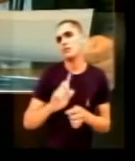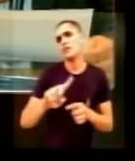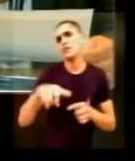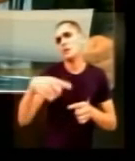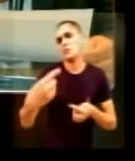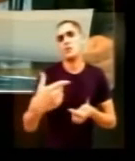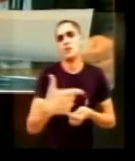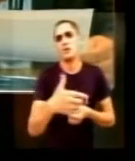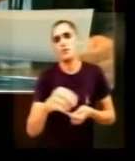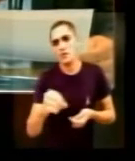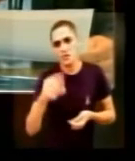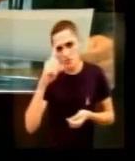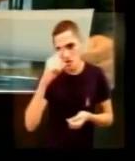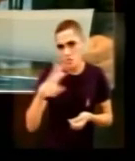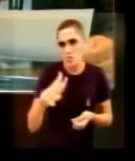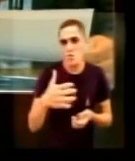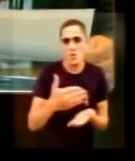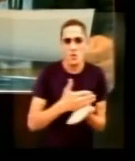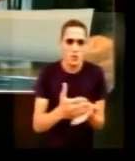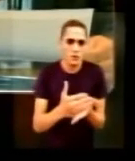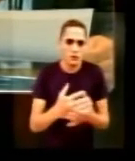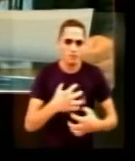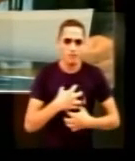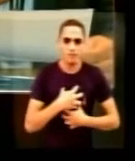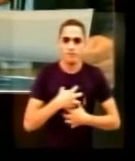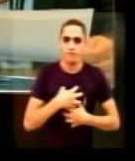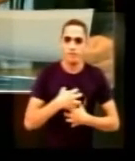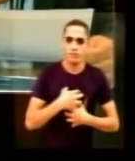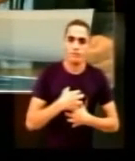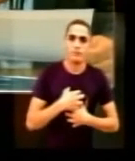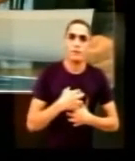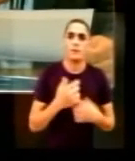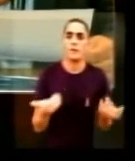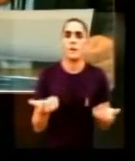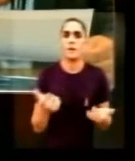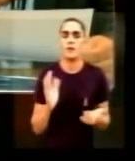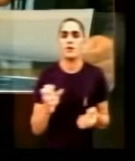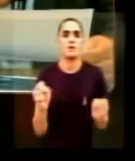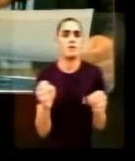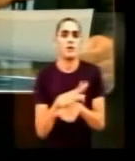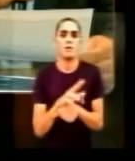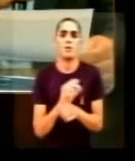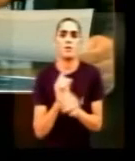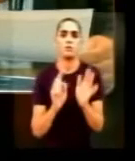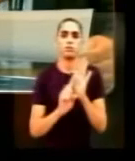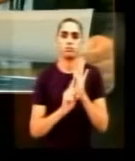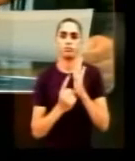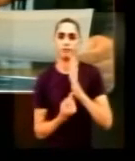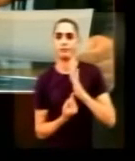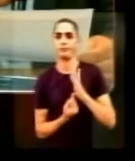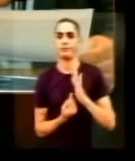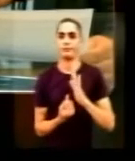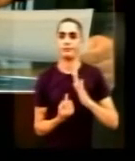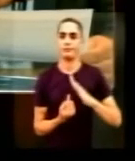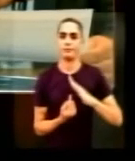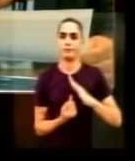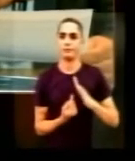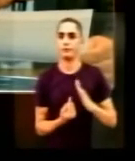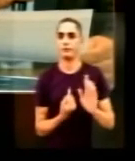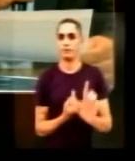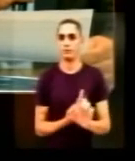do início dos sintomas, que já estão fora do isolamento, mesmo permanecendo